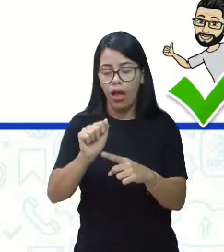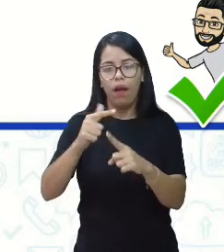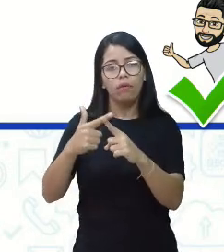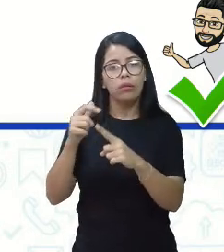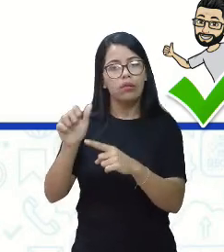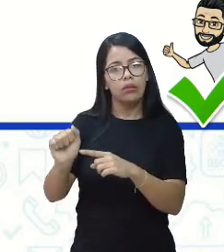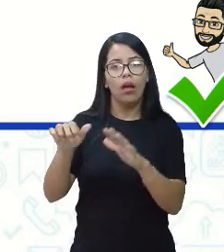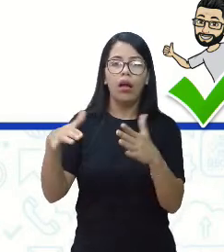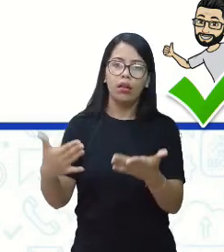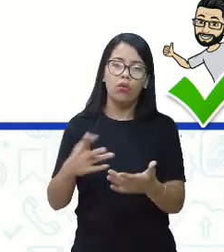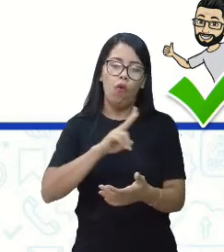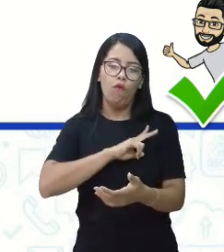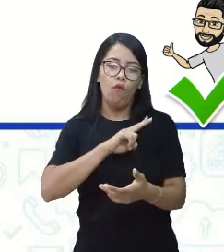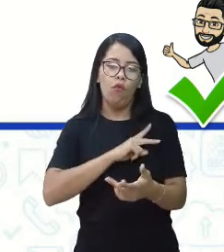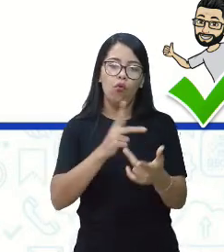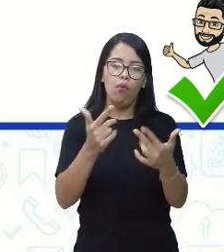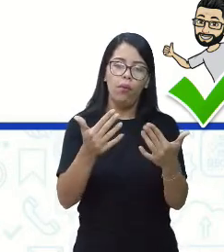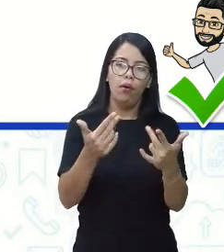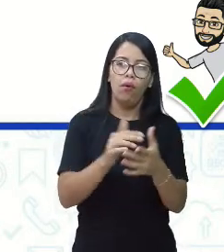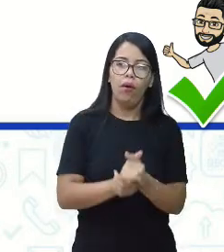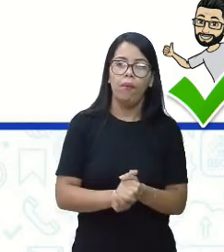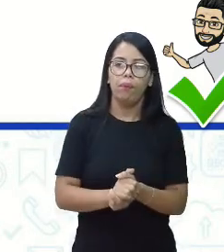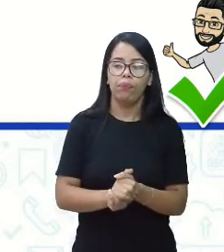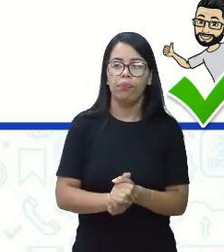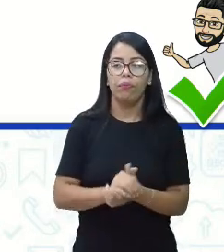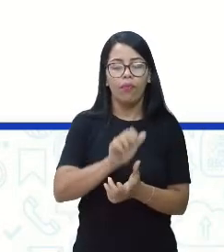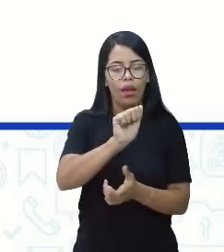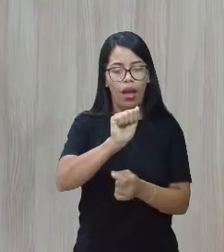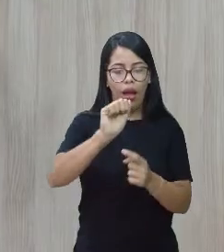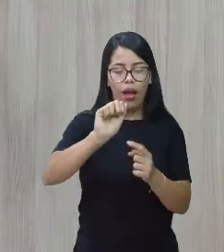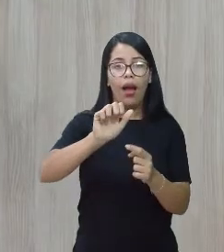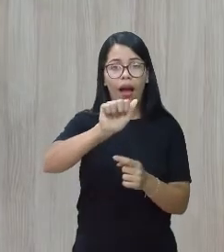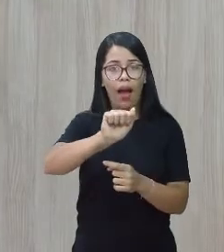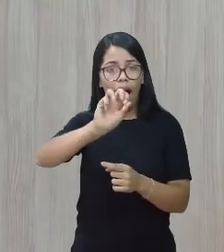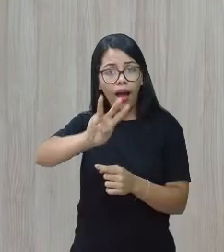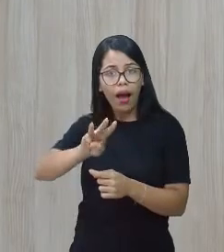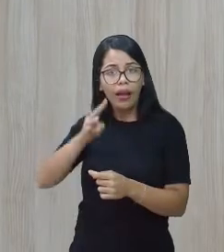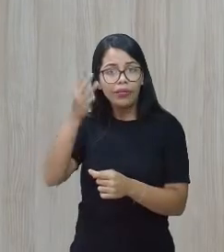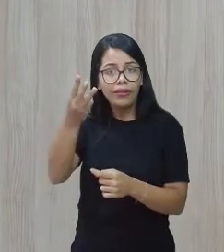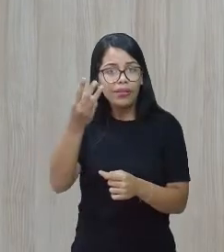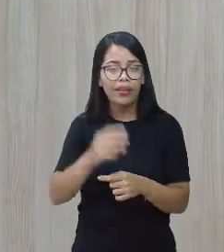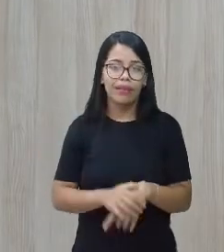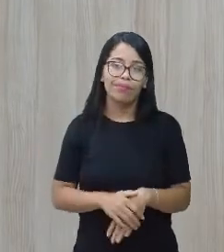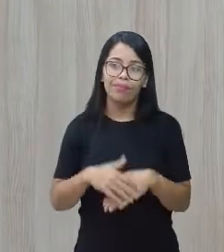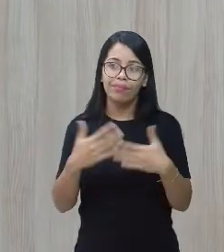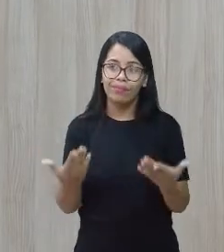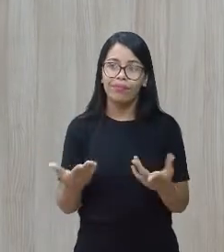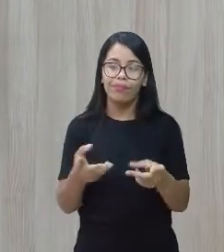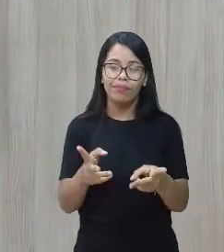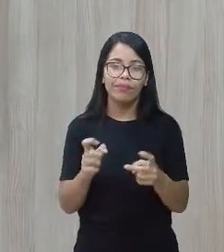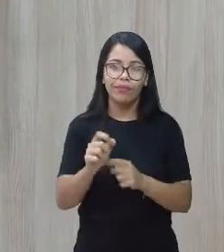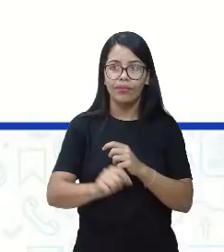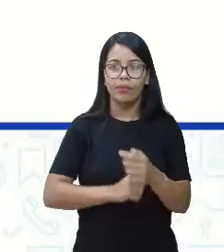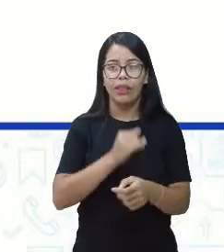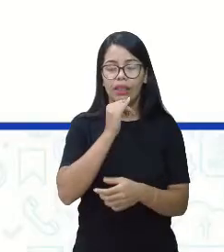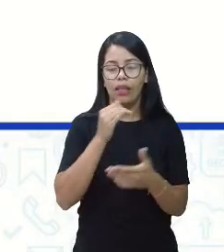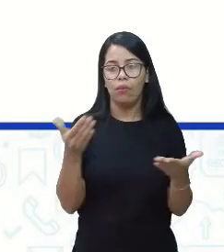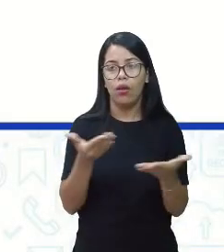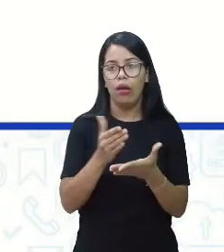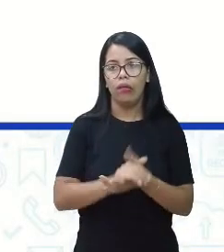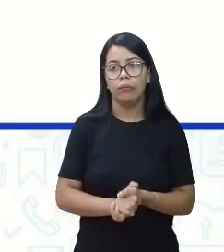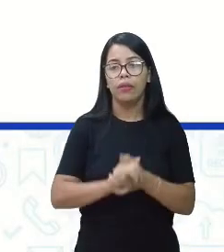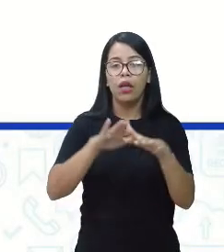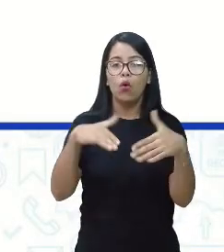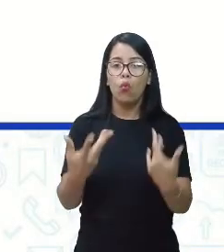do cubo, ele é igual a A elevado ao cubo, certinho? Observe esse exemplo aí, ó. Qual